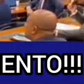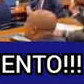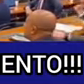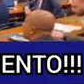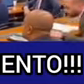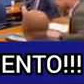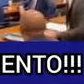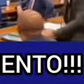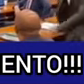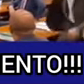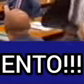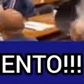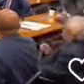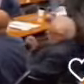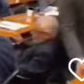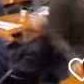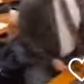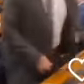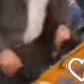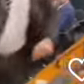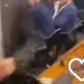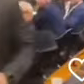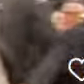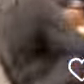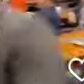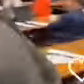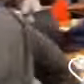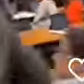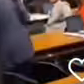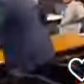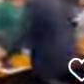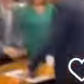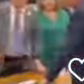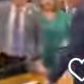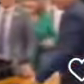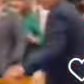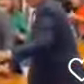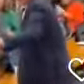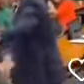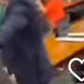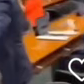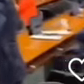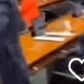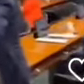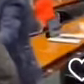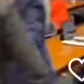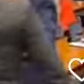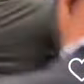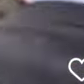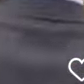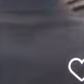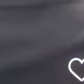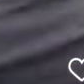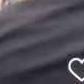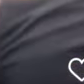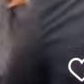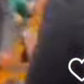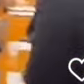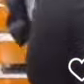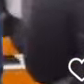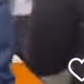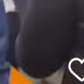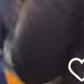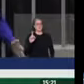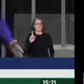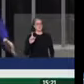Agora vejam bem, deputado Rogério Corrêa. Até a agressão deles é fake. O deputado Eduardo Bolsonaro foi pra cima do Marcon e ele